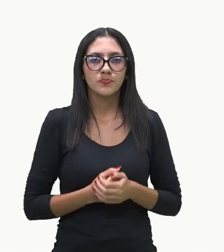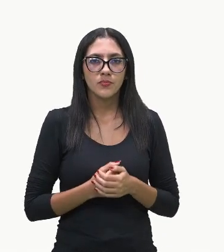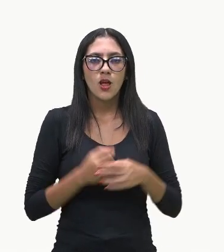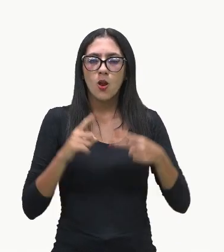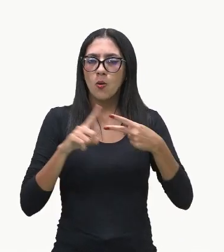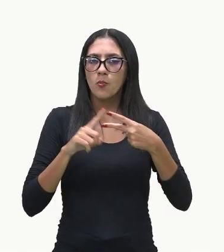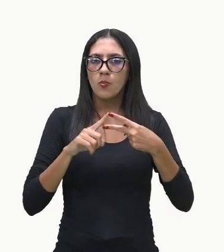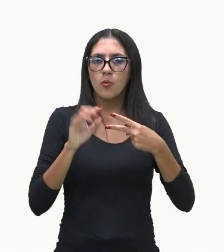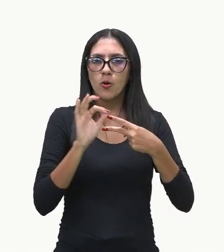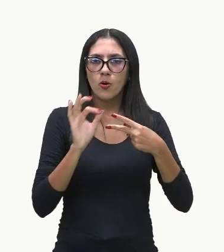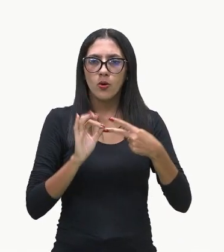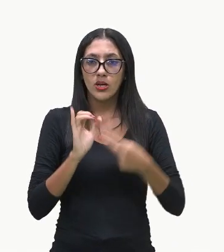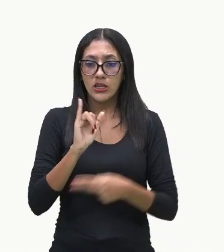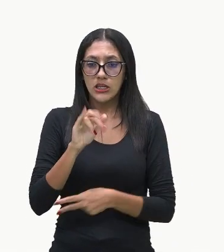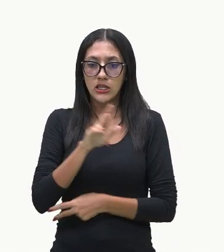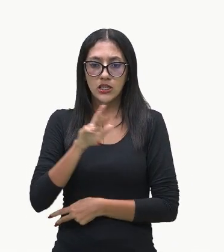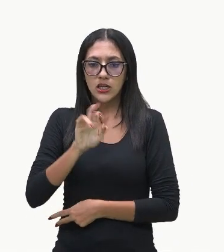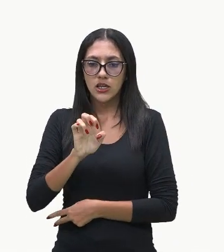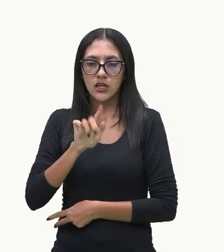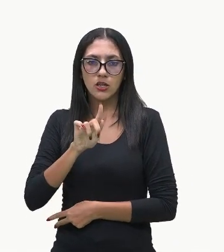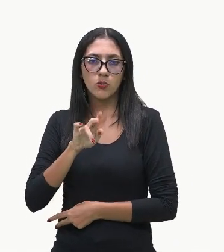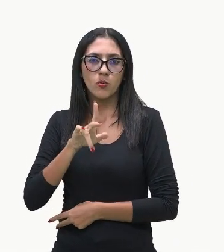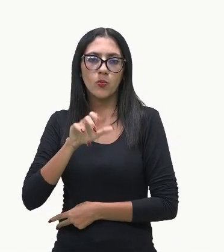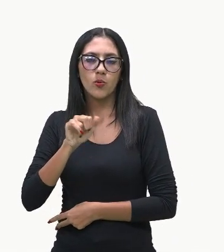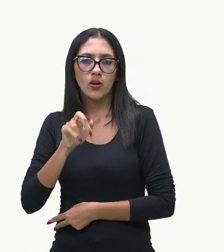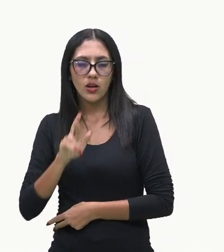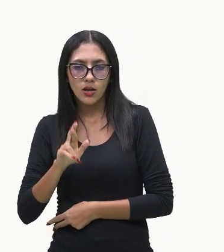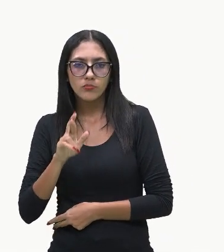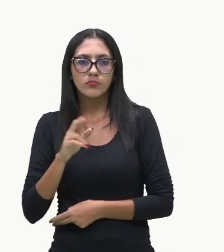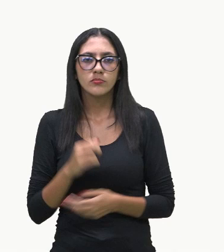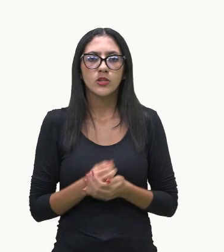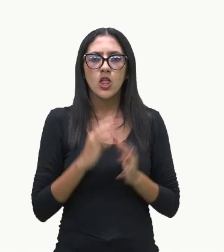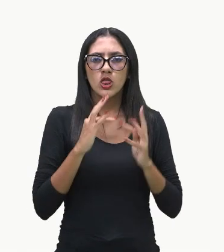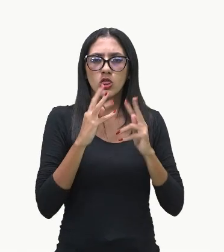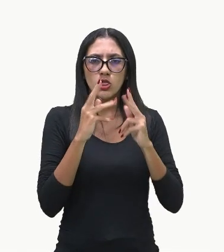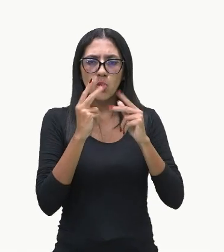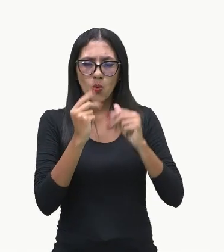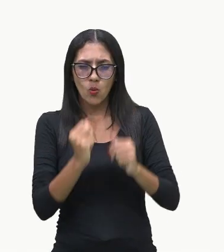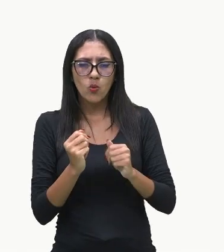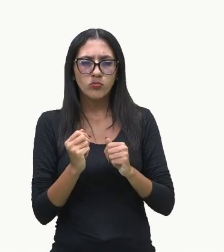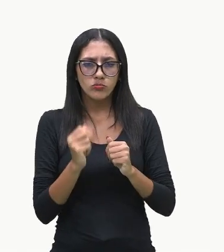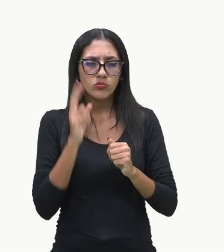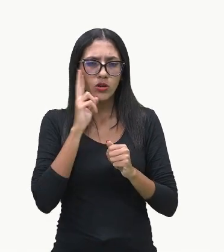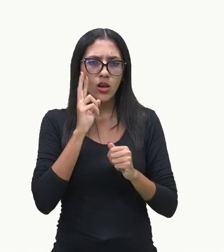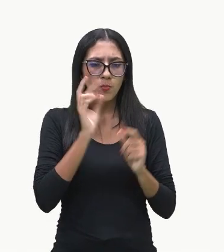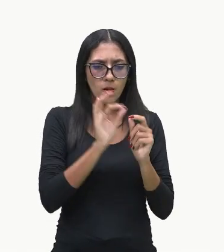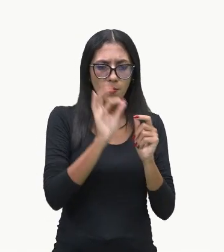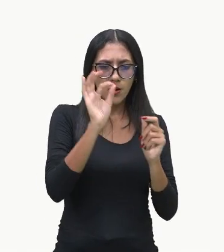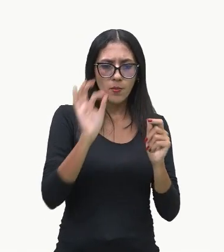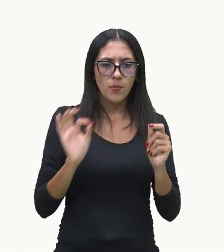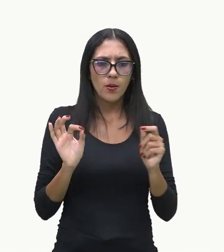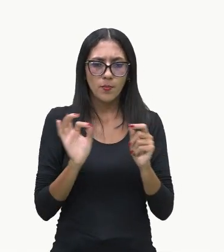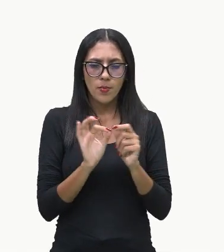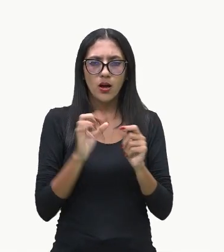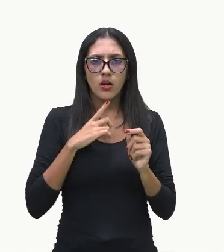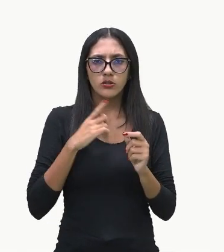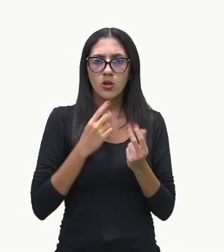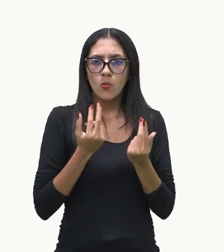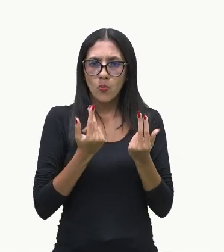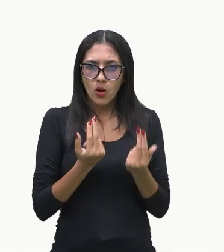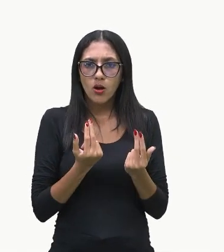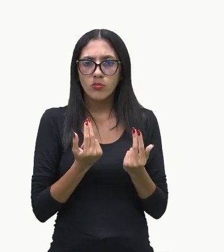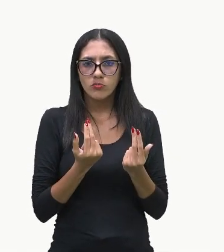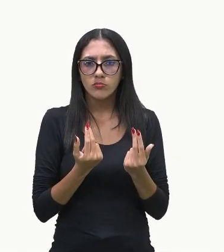regular, todos os ângulos internos têm a mesma medida, nós vimos isso lá na definição. Para determinar a medida de um